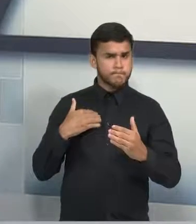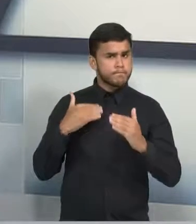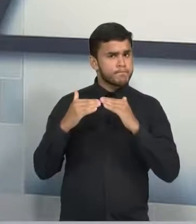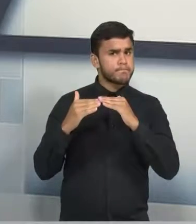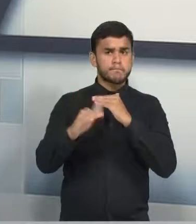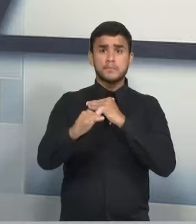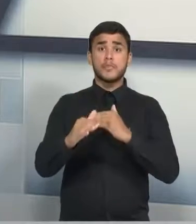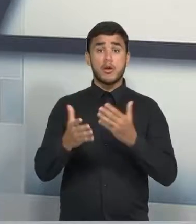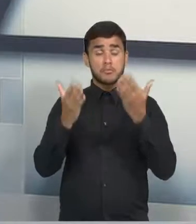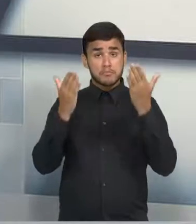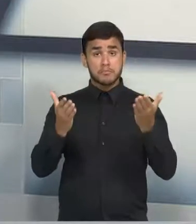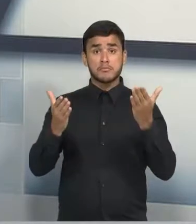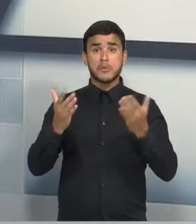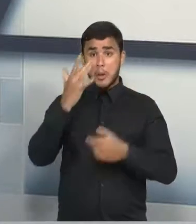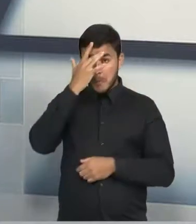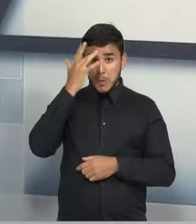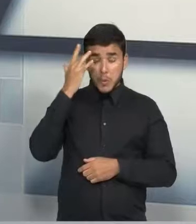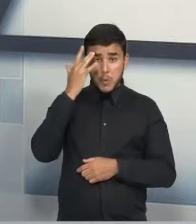é